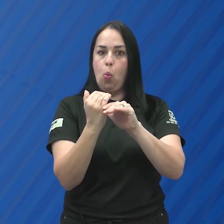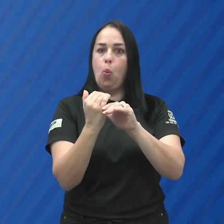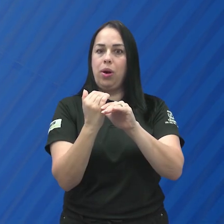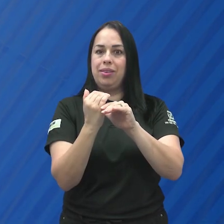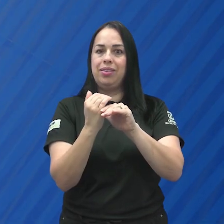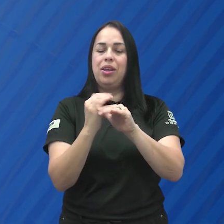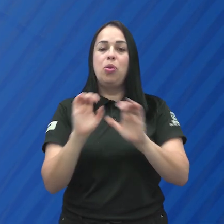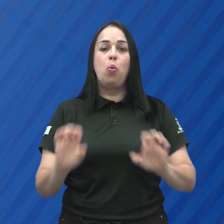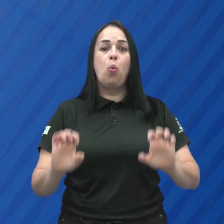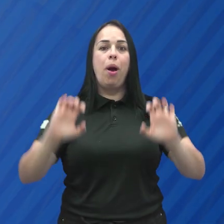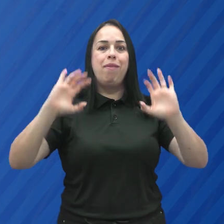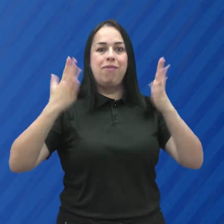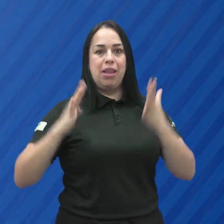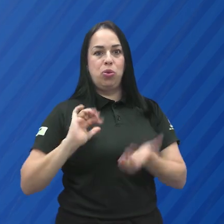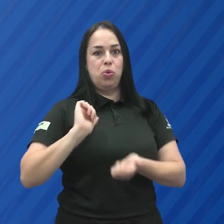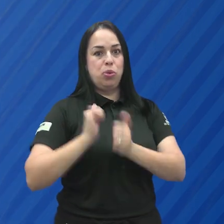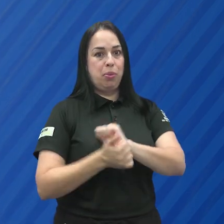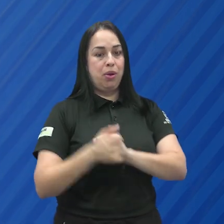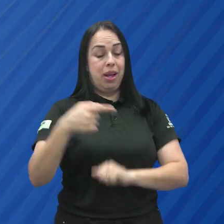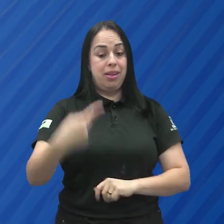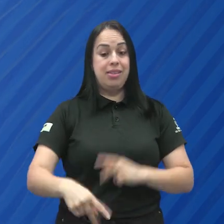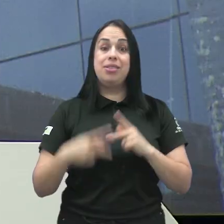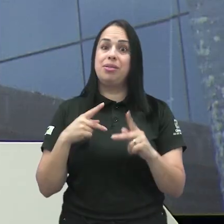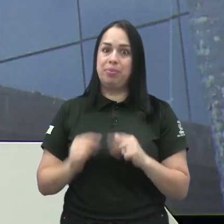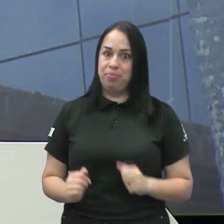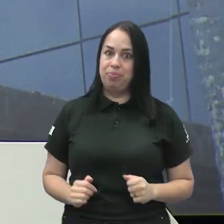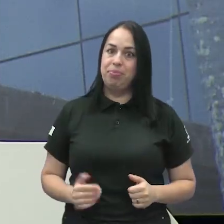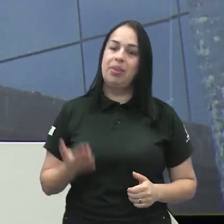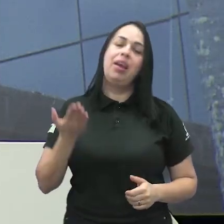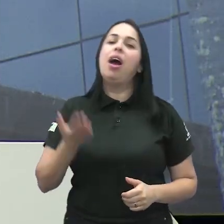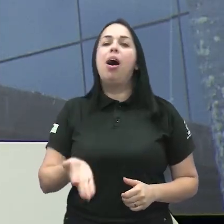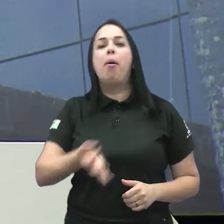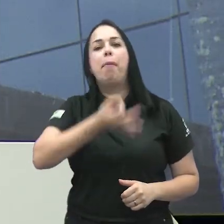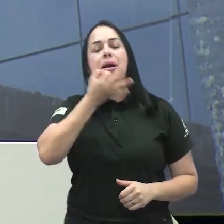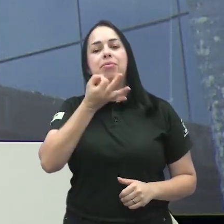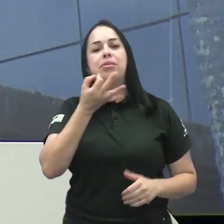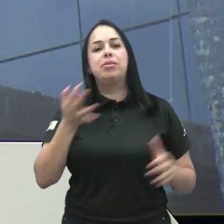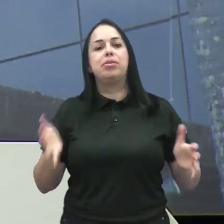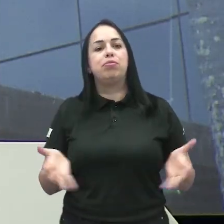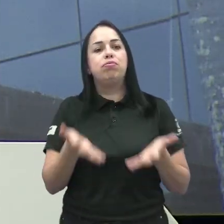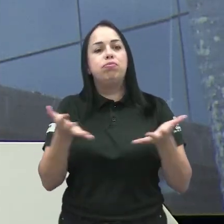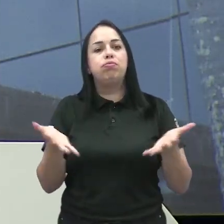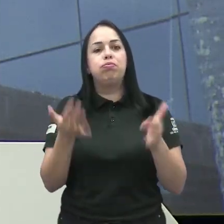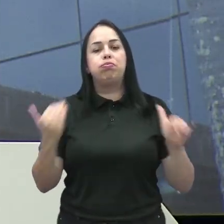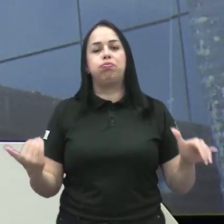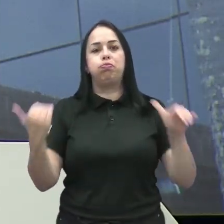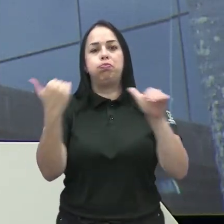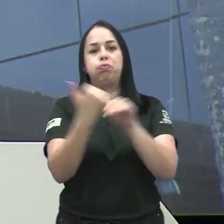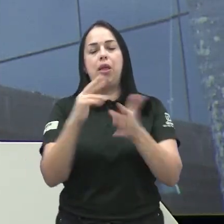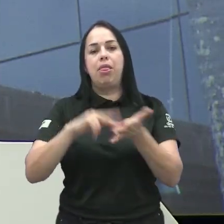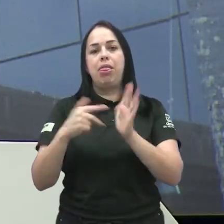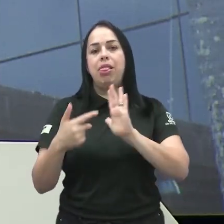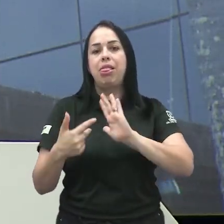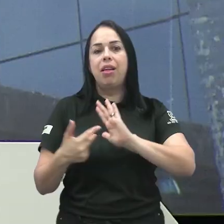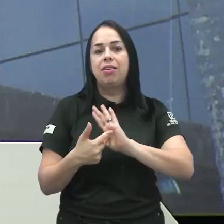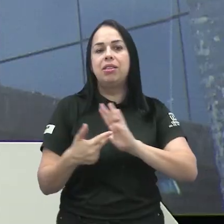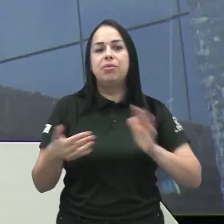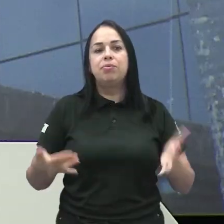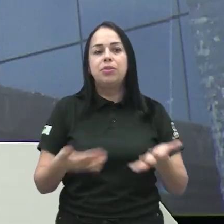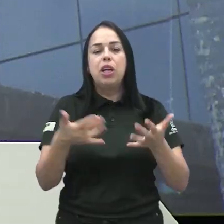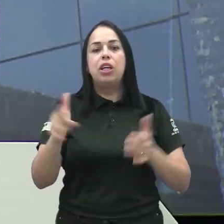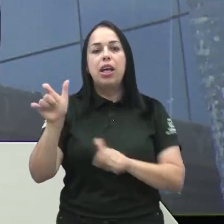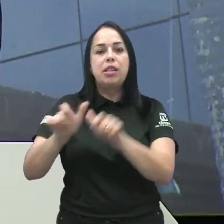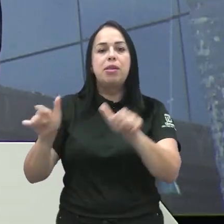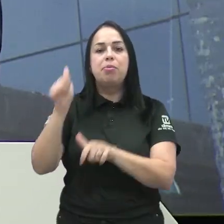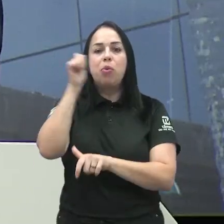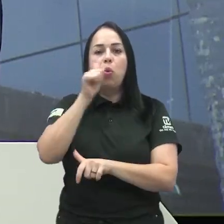e mulheres em eventos realizados na cidade. De acordo com o parlamentar, promover esse tipo de igualdade é um incentivo para